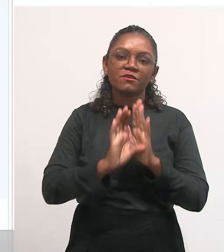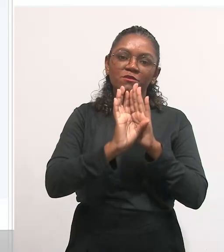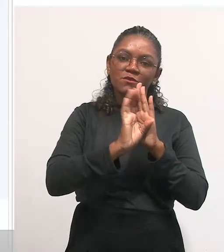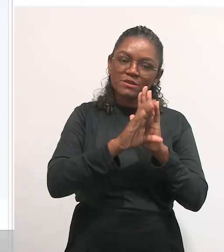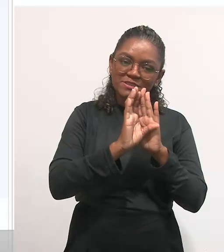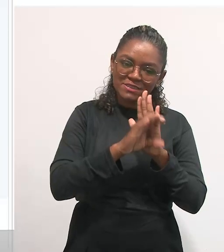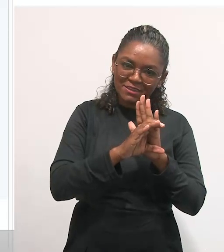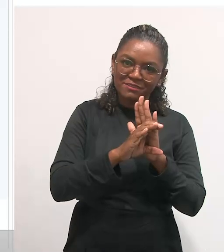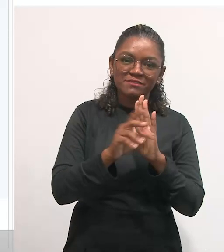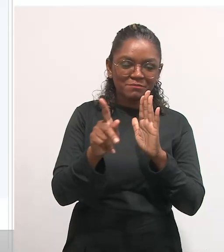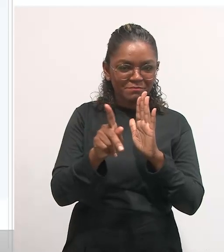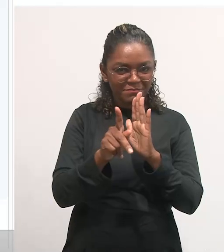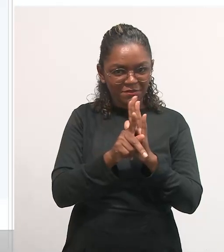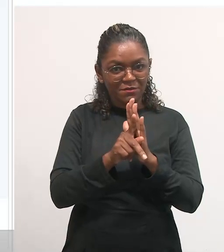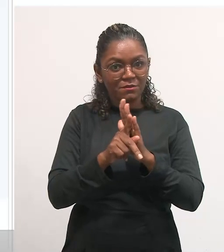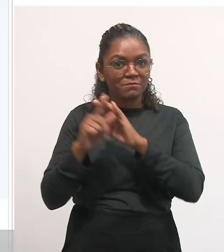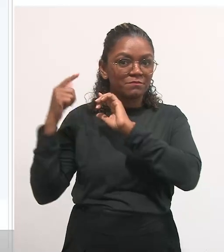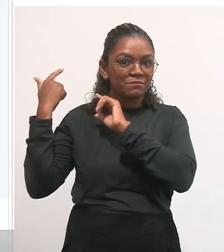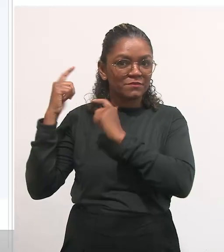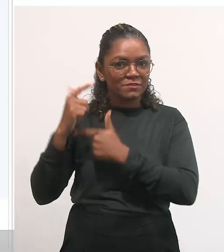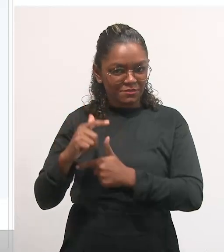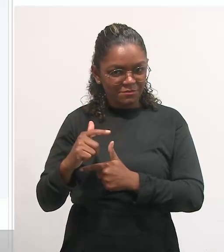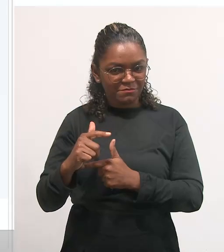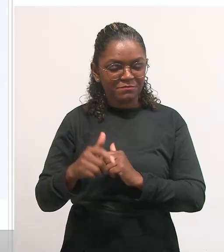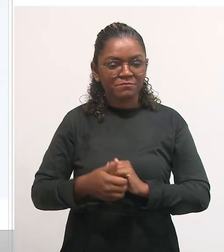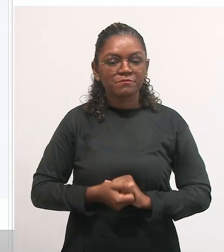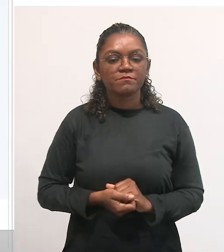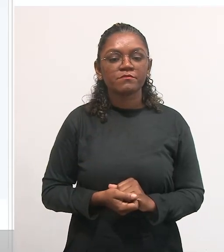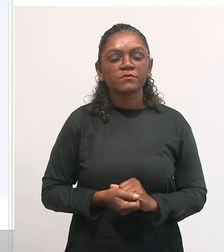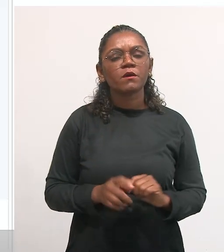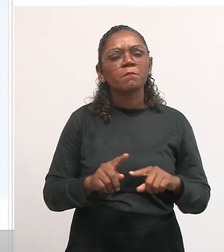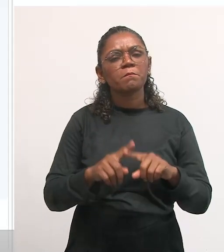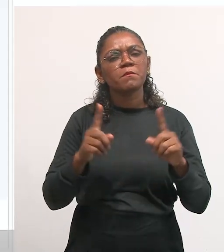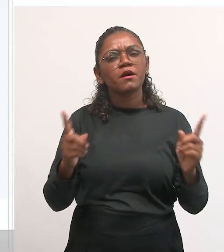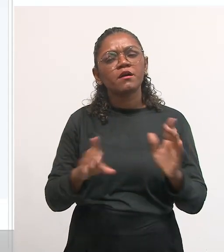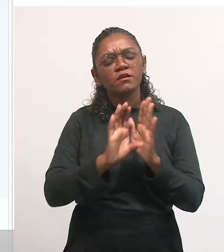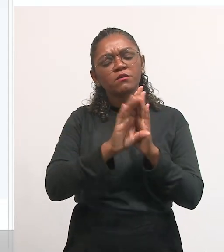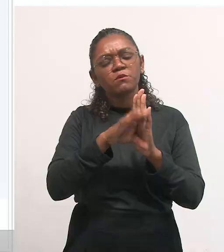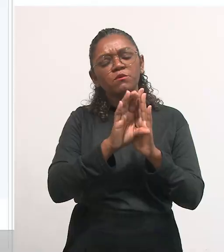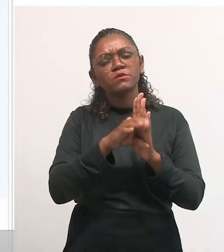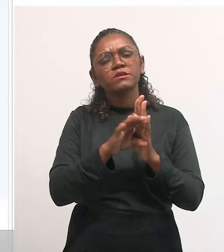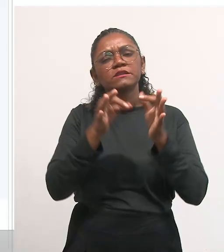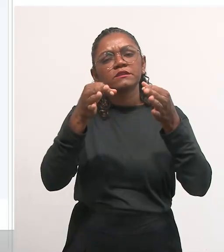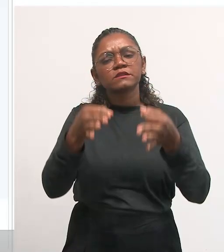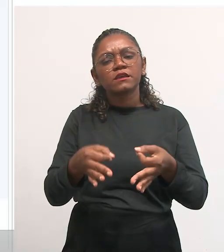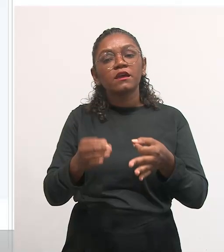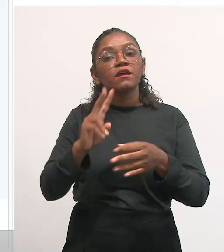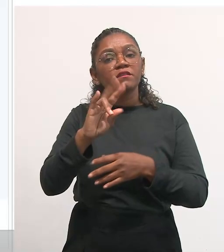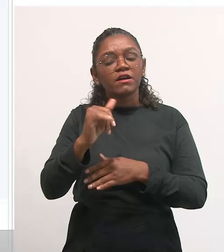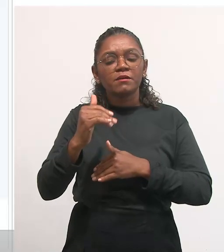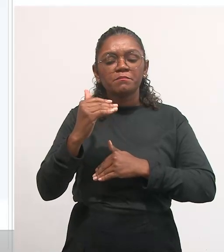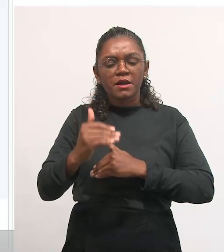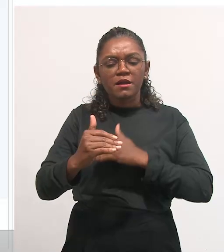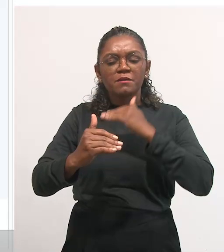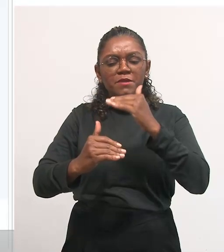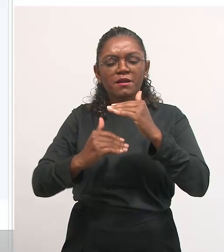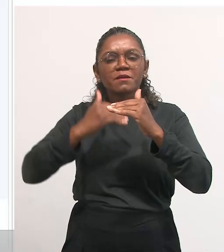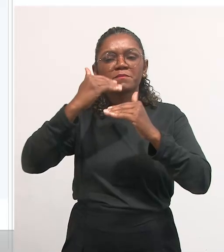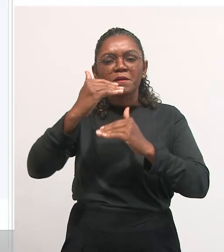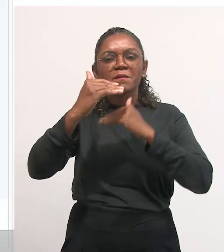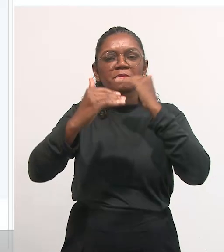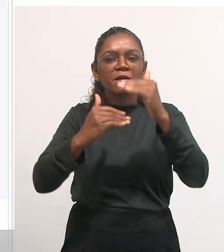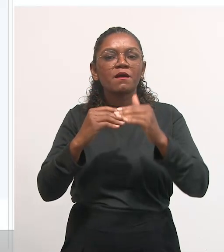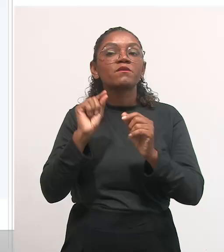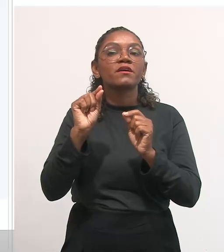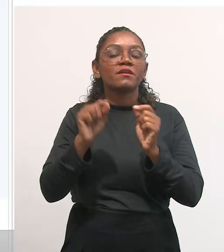de currículo tradicional Hum e o conceito de currículo ele vai avançando à medida que as